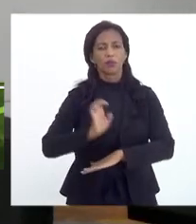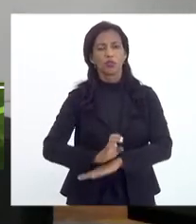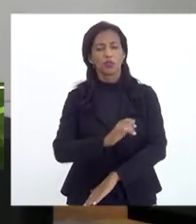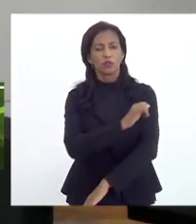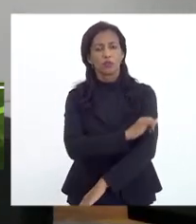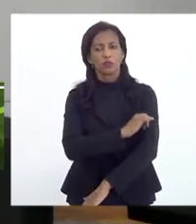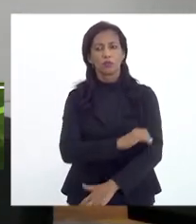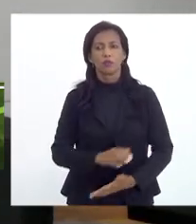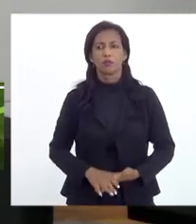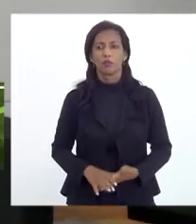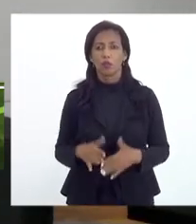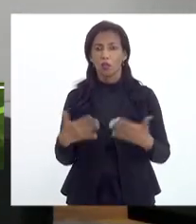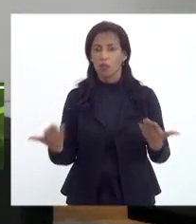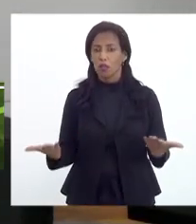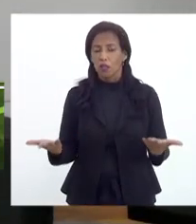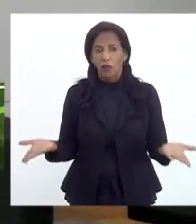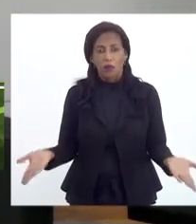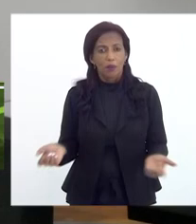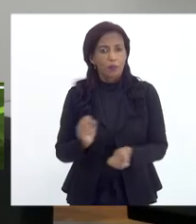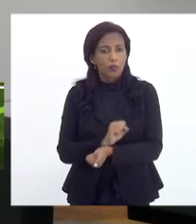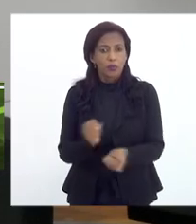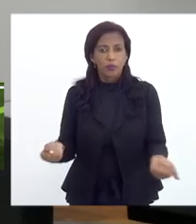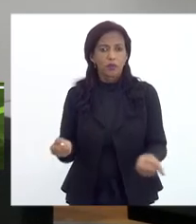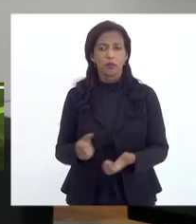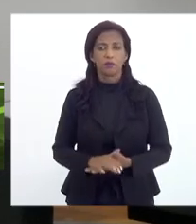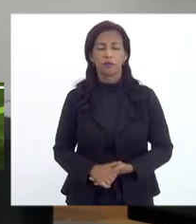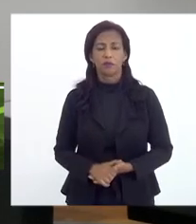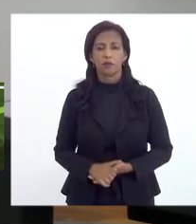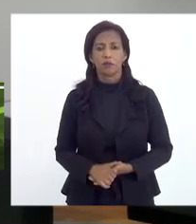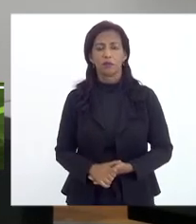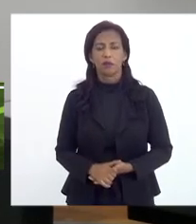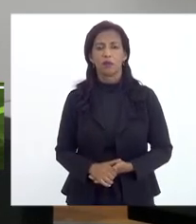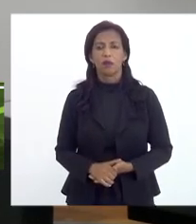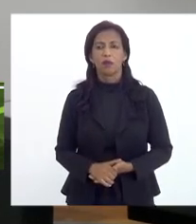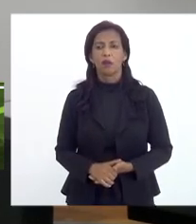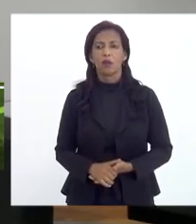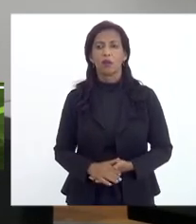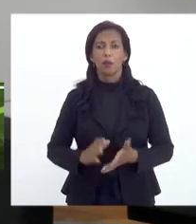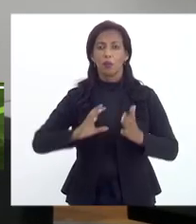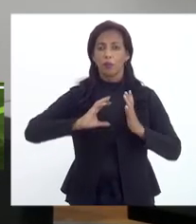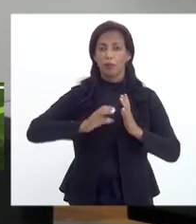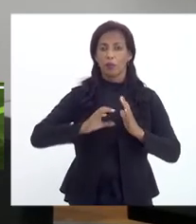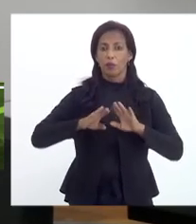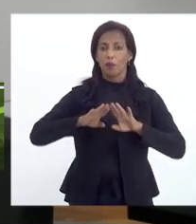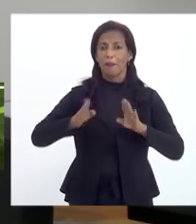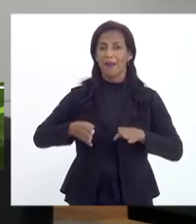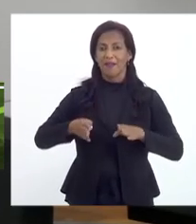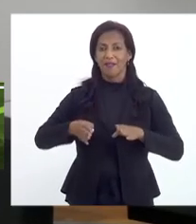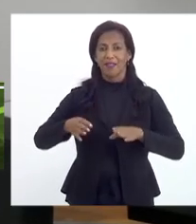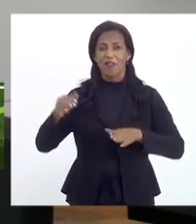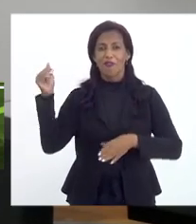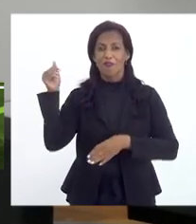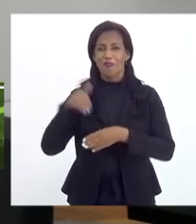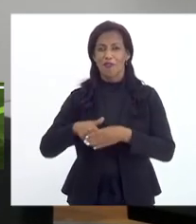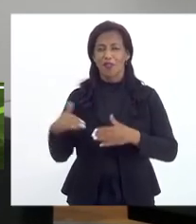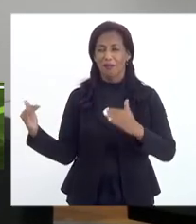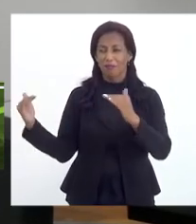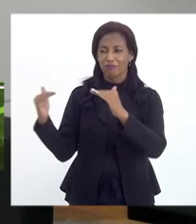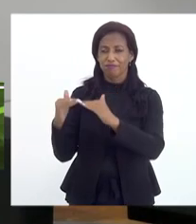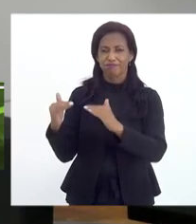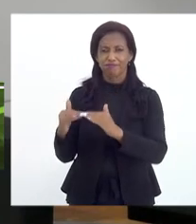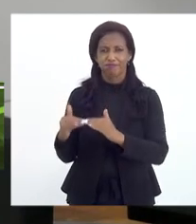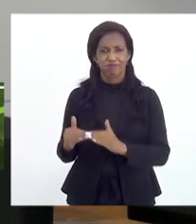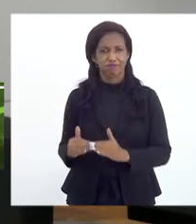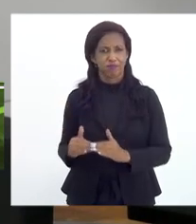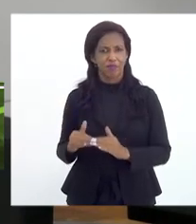Rio de Janeiro Então por óbvio É impossível A bancada Do pessoal Votar A favor A